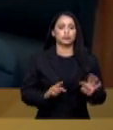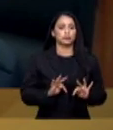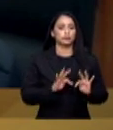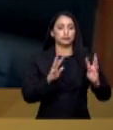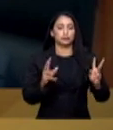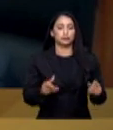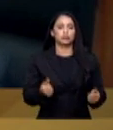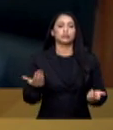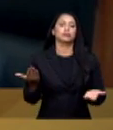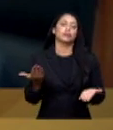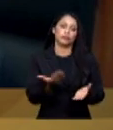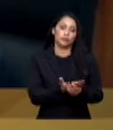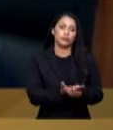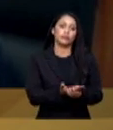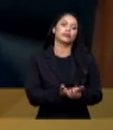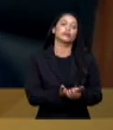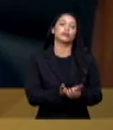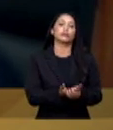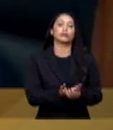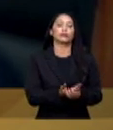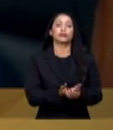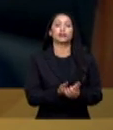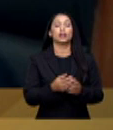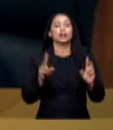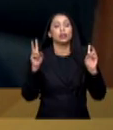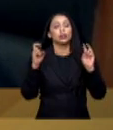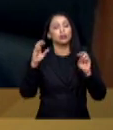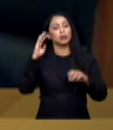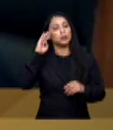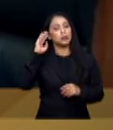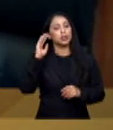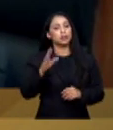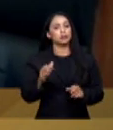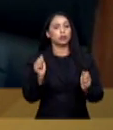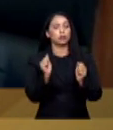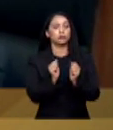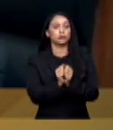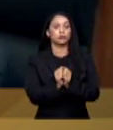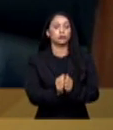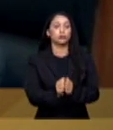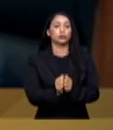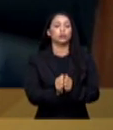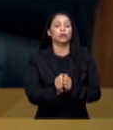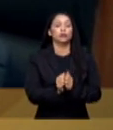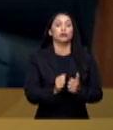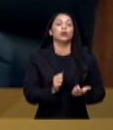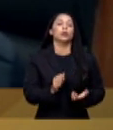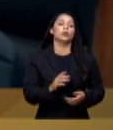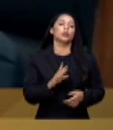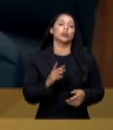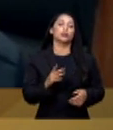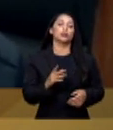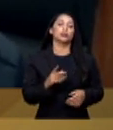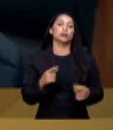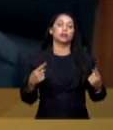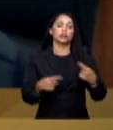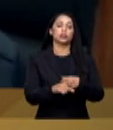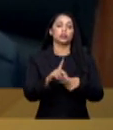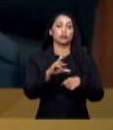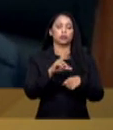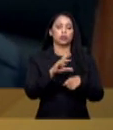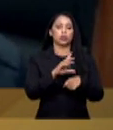ação e no mérito acompanho sua excelência quando declara a inconstitucionalidade do artigo